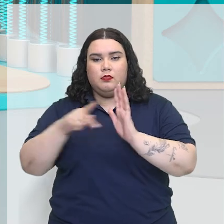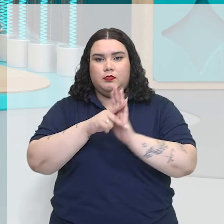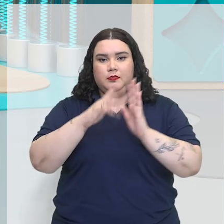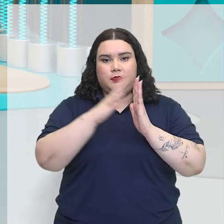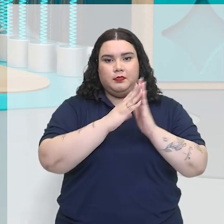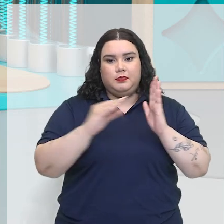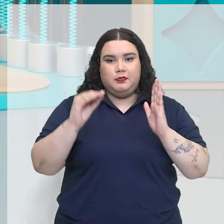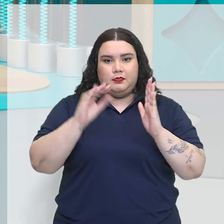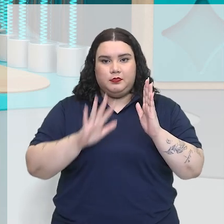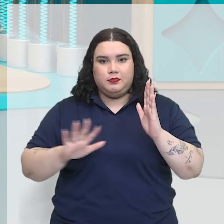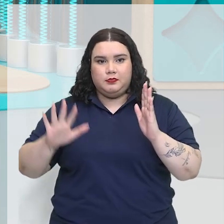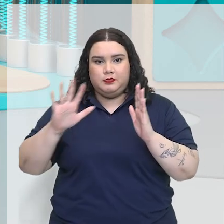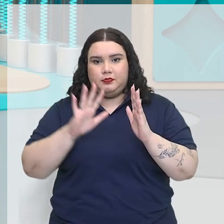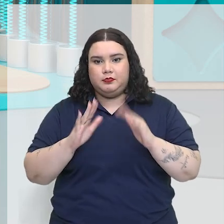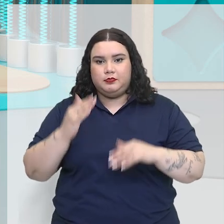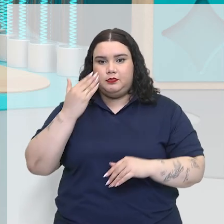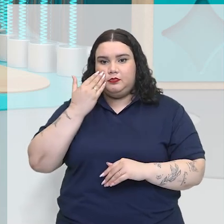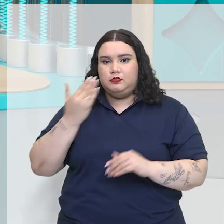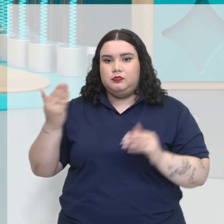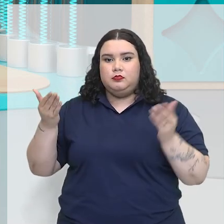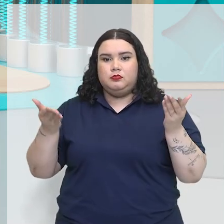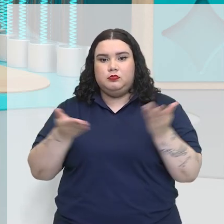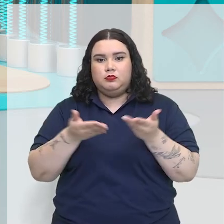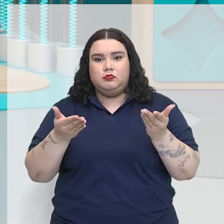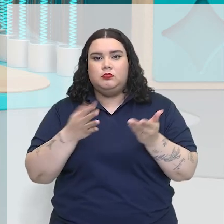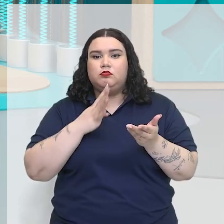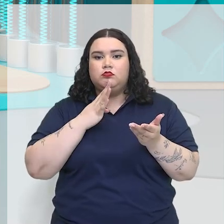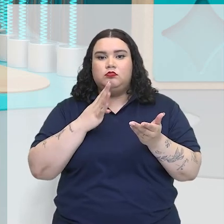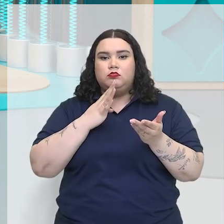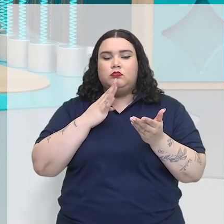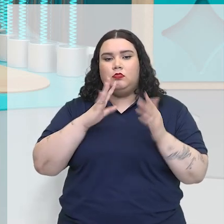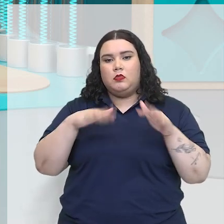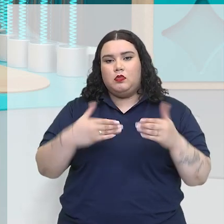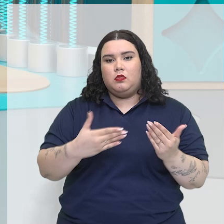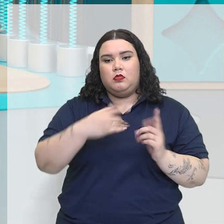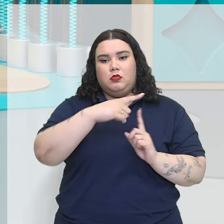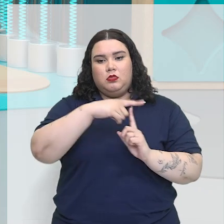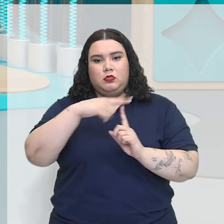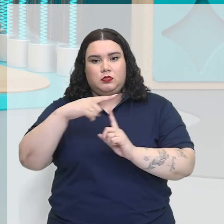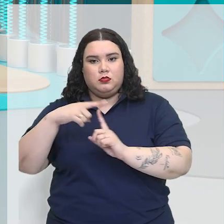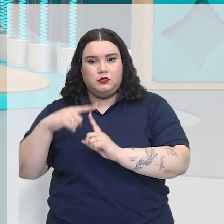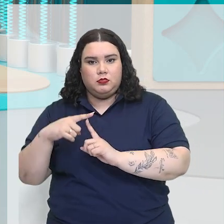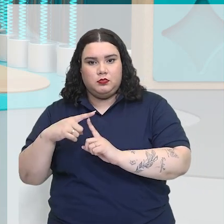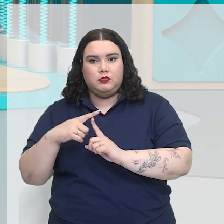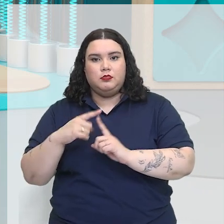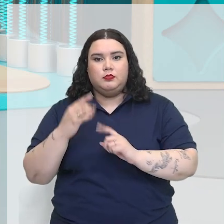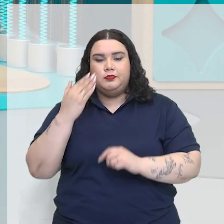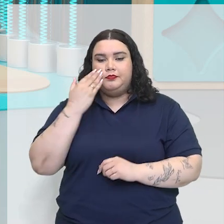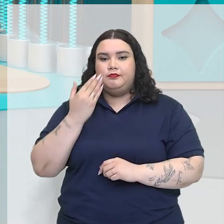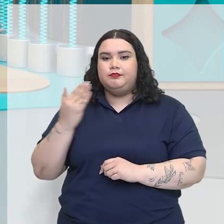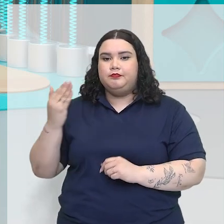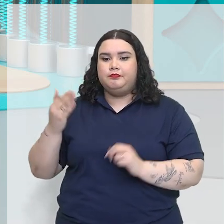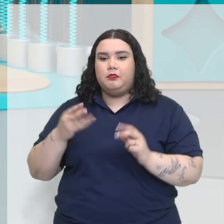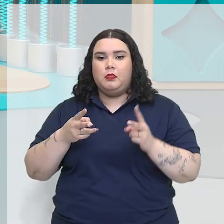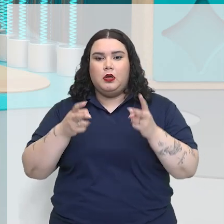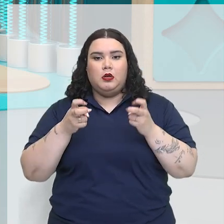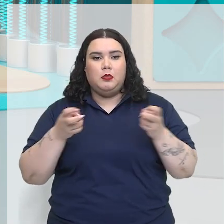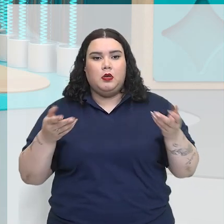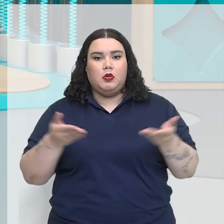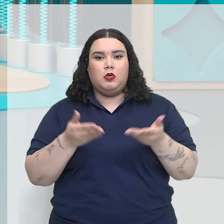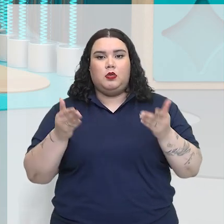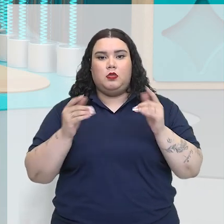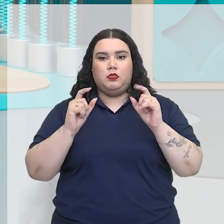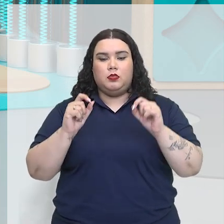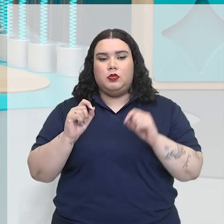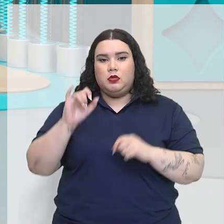intertextualidade. Então, a gente vai conhecer os tipos de intertextualidade. Então, nós vamos observar agora,